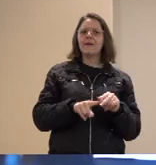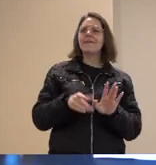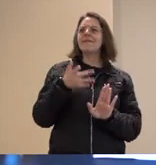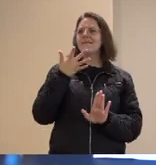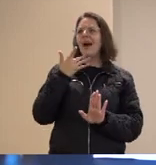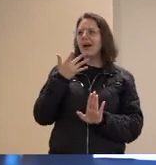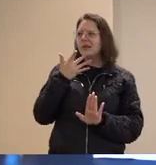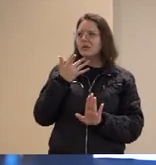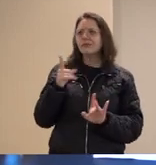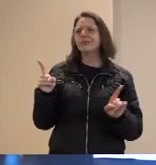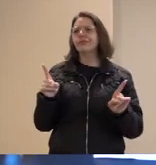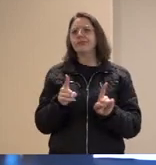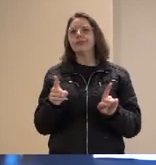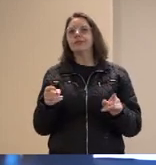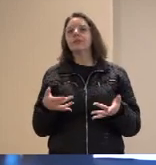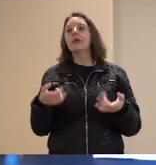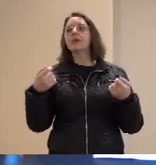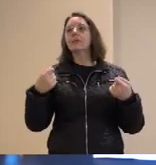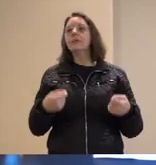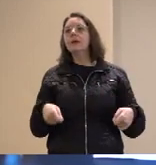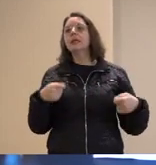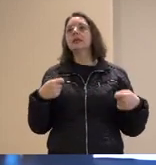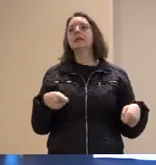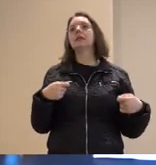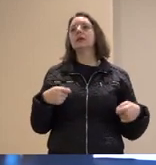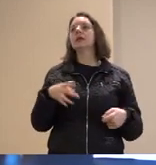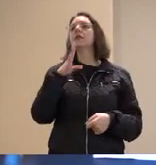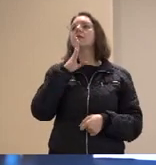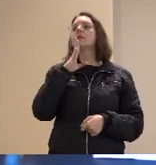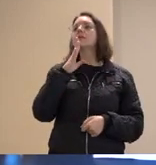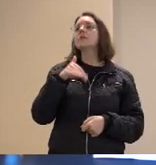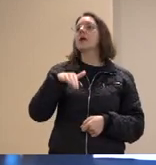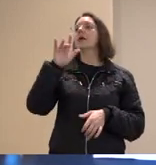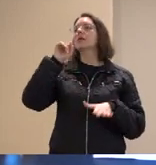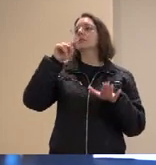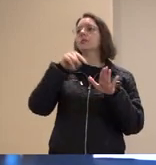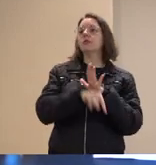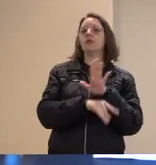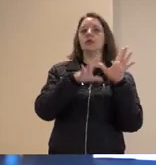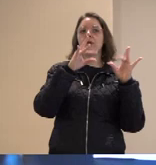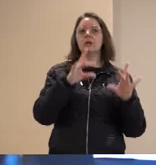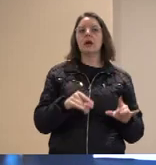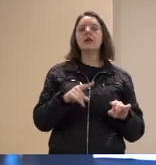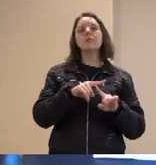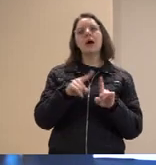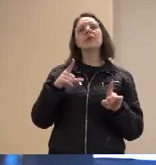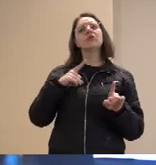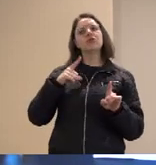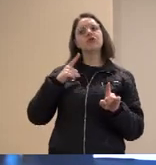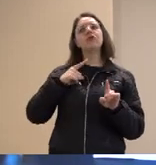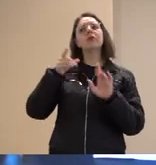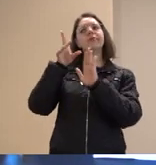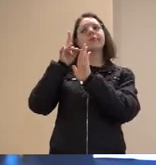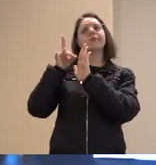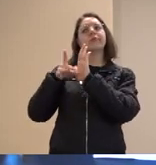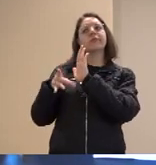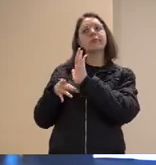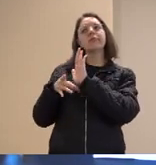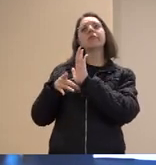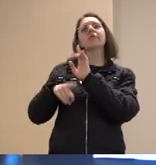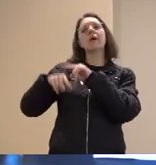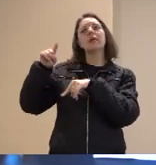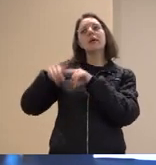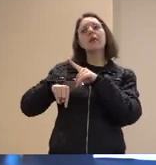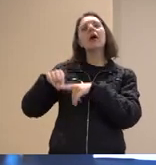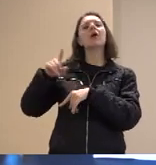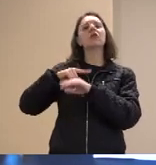Há necessidade de aprofundar, mas havia todos esses parâmetros. A gente tem toda uma